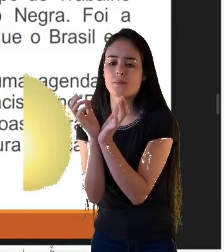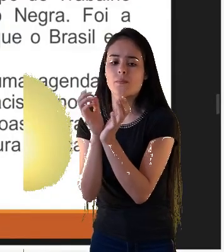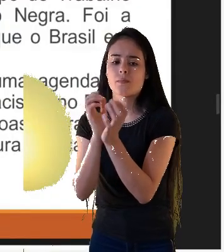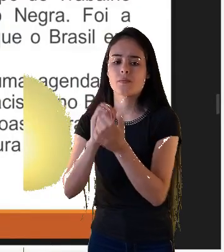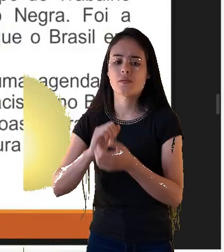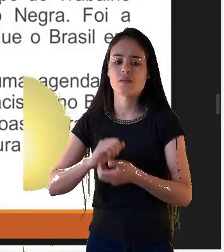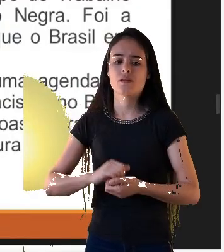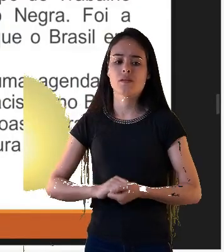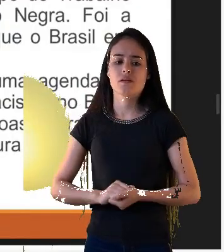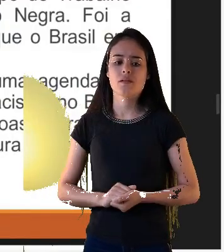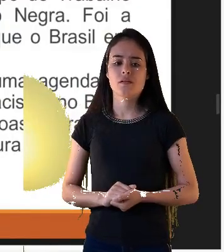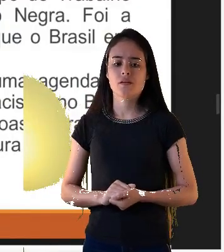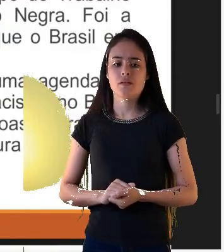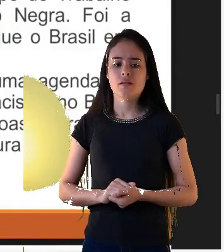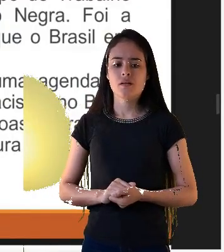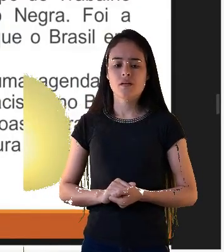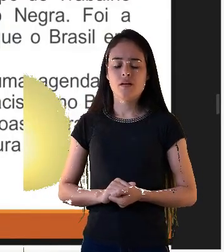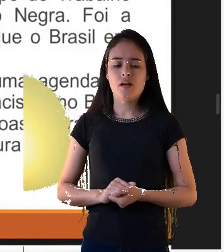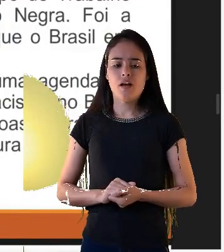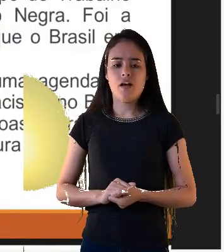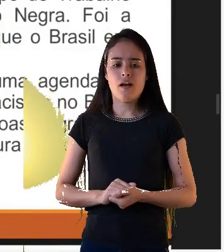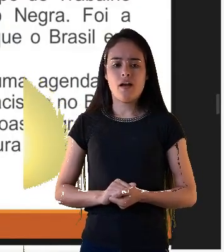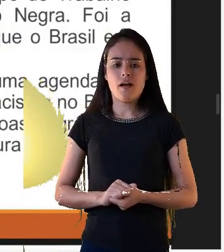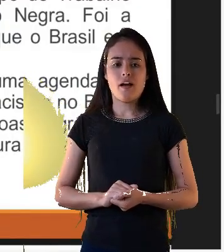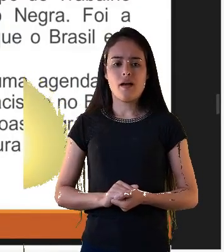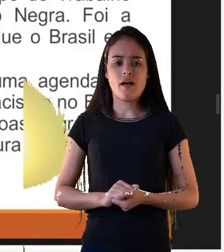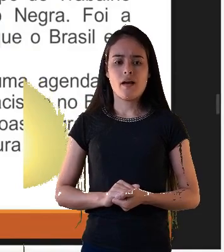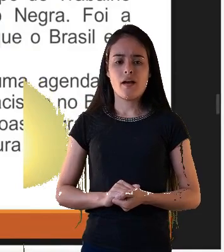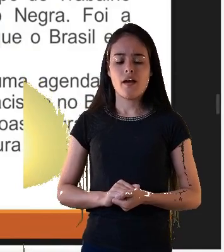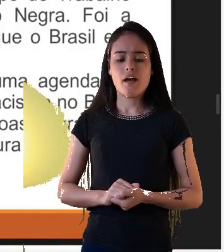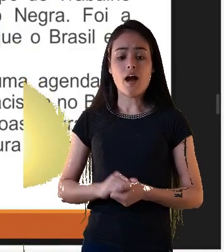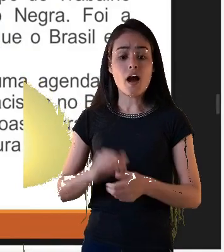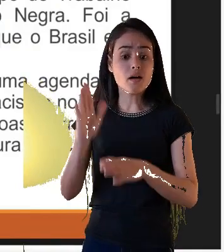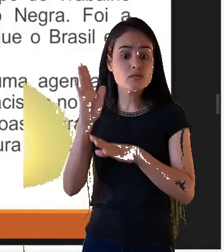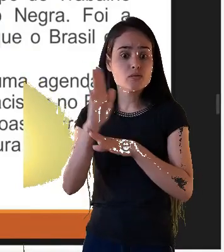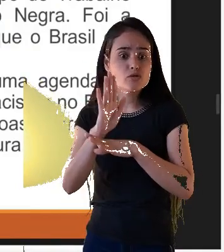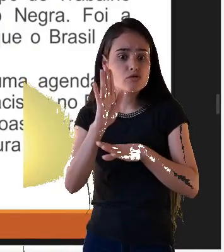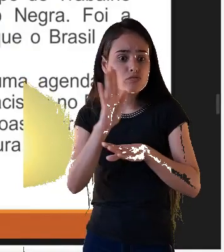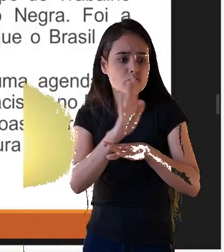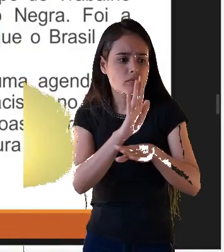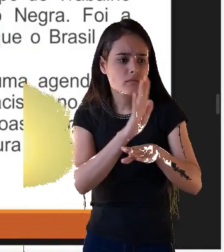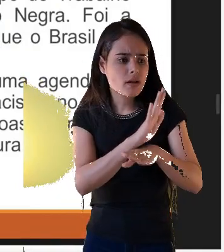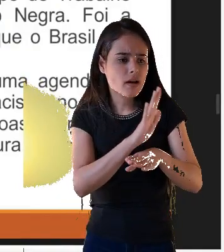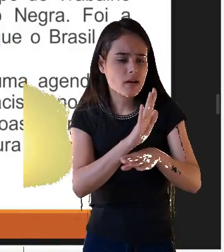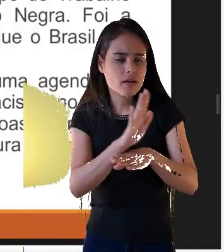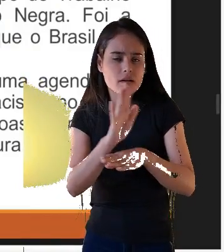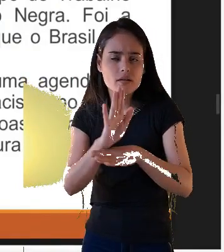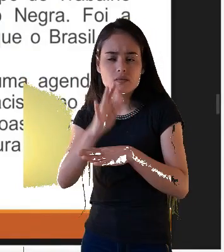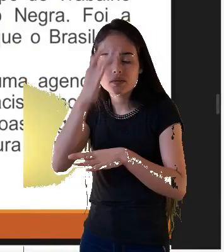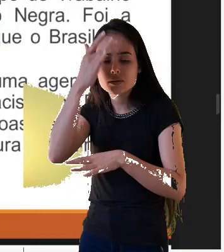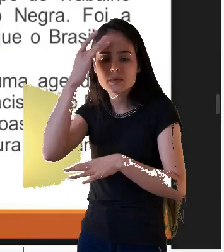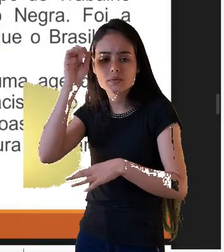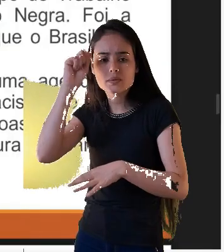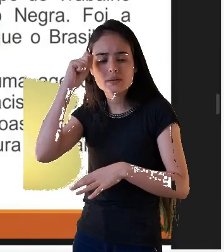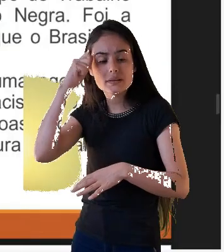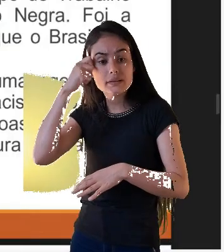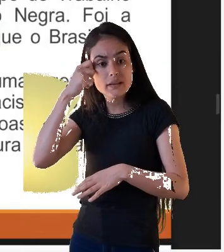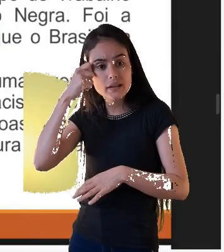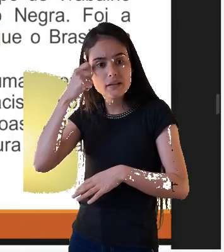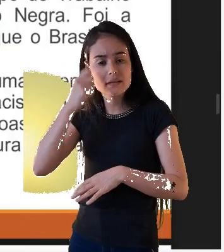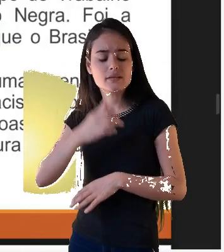vários subgrupos, né, como saúde, educação, e aí todos